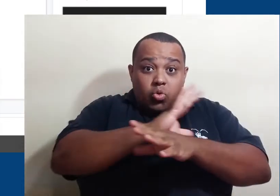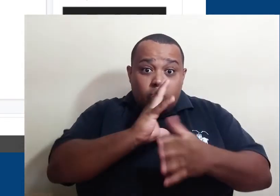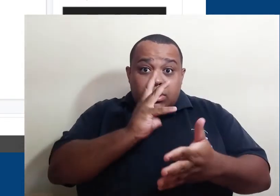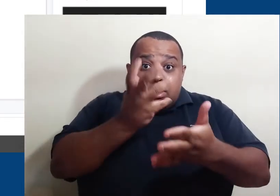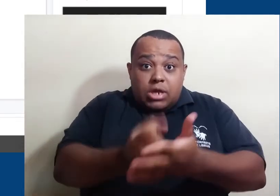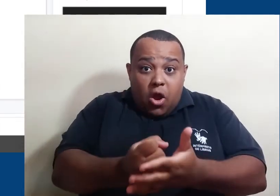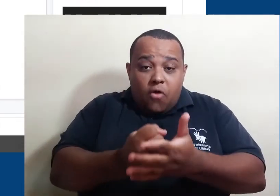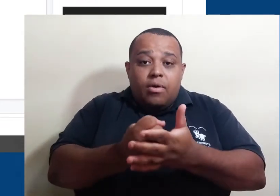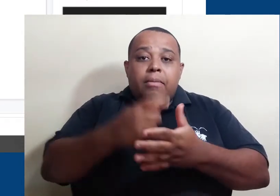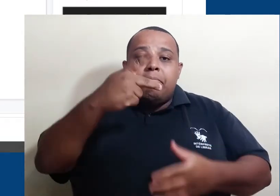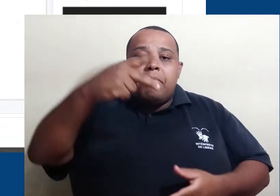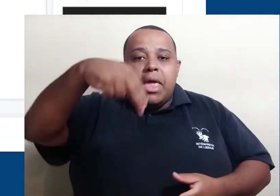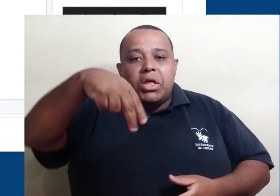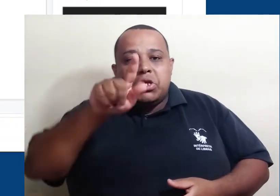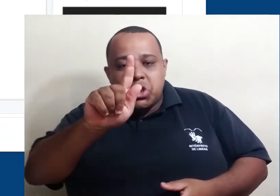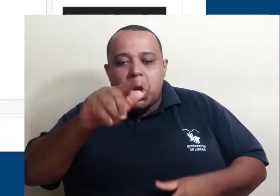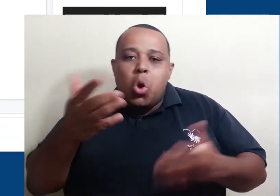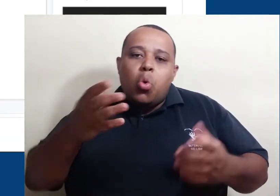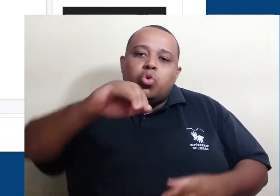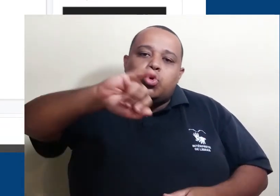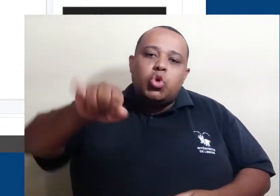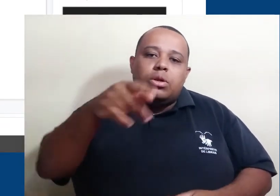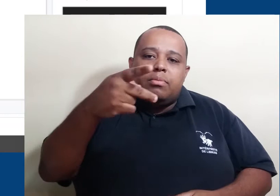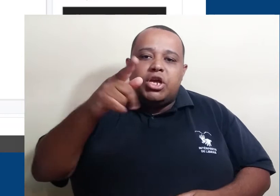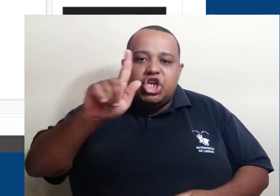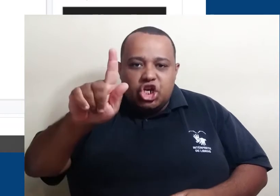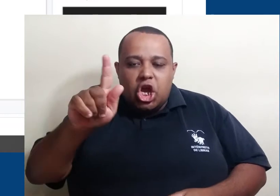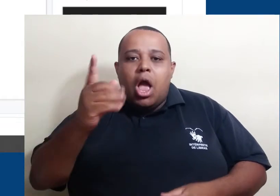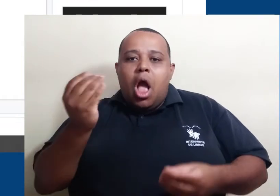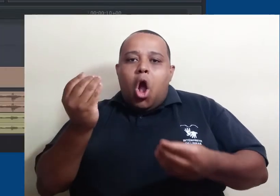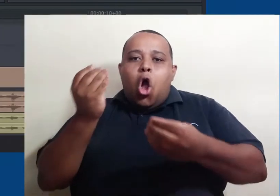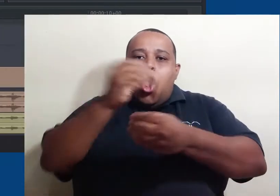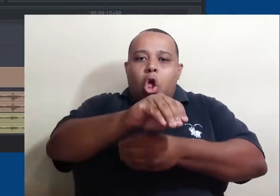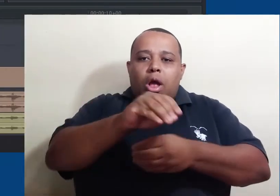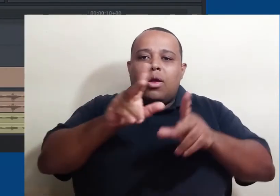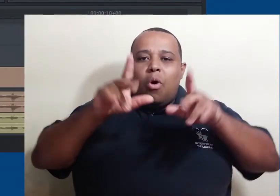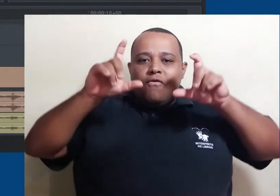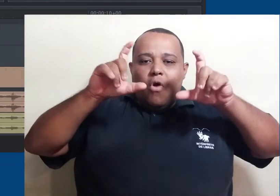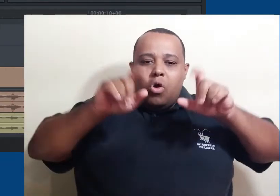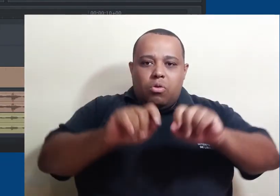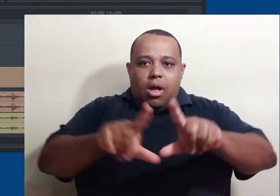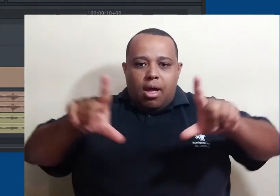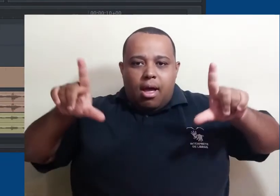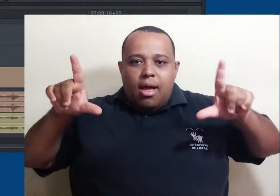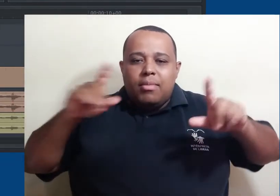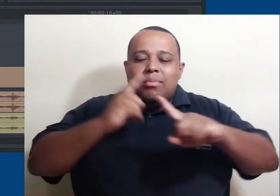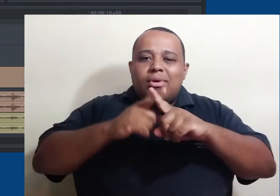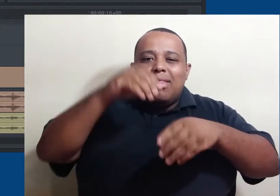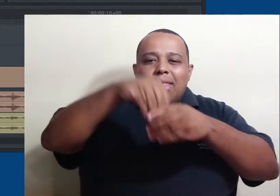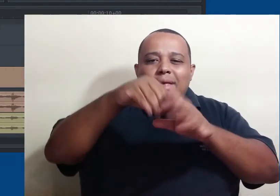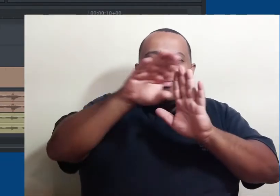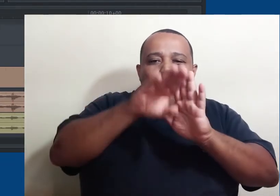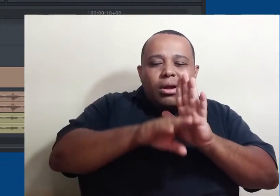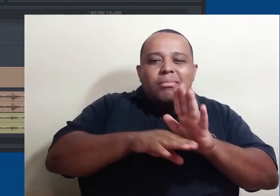como sendo o seu título inicial. Essa é uma dica que eu dou caso você queira fazer um título um pouco mais elaborado, porque no Lightworks é um pouquinho mais difícil de fazer